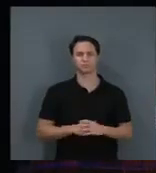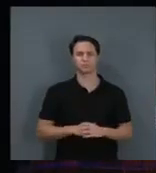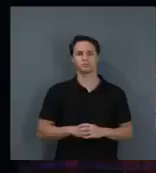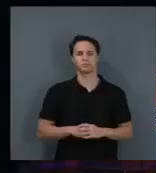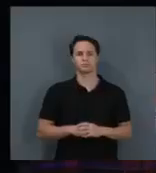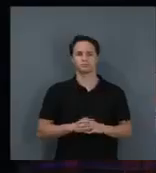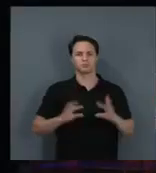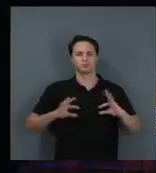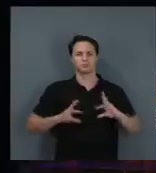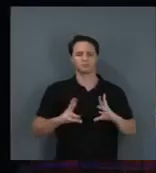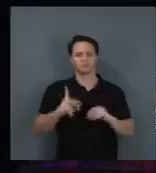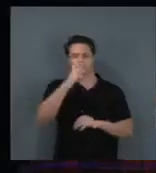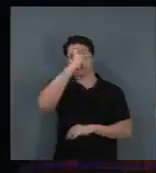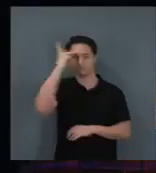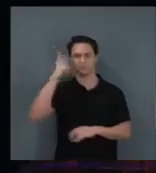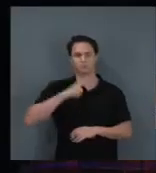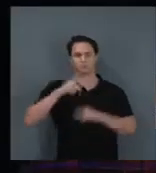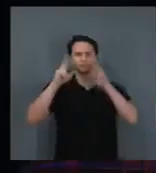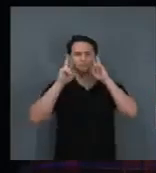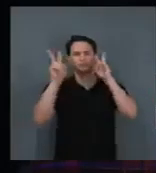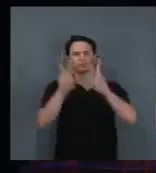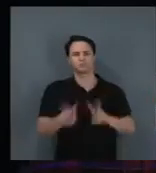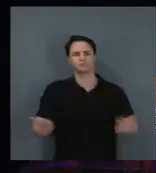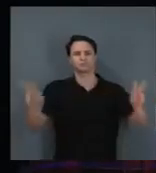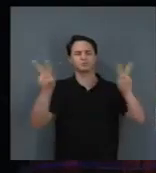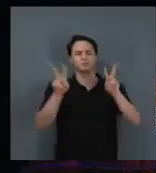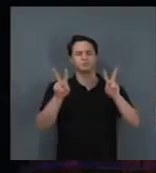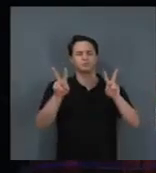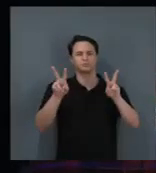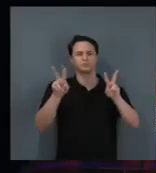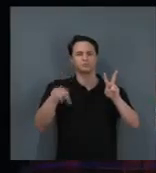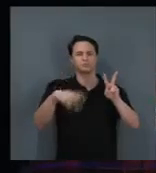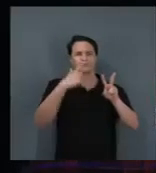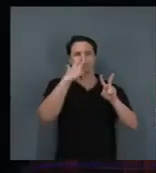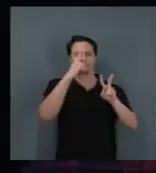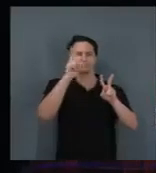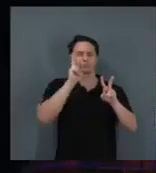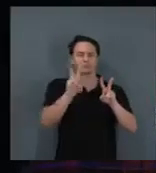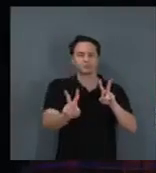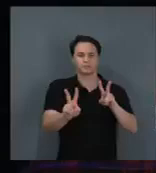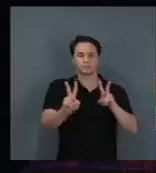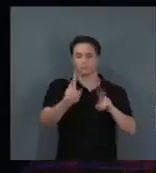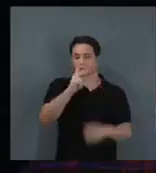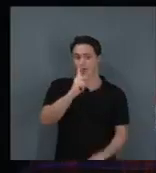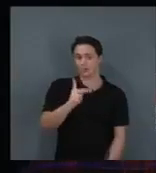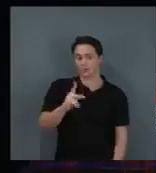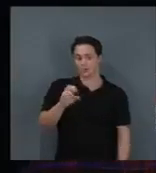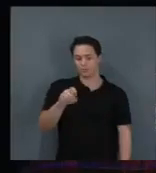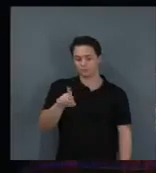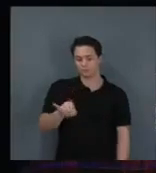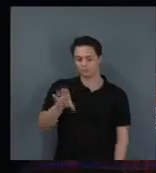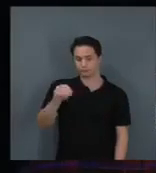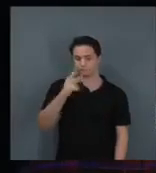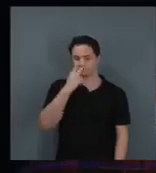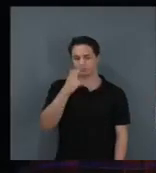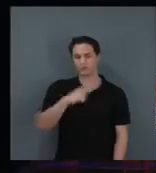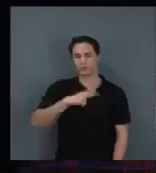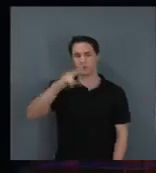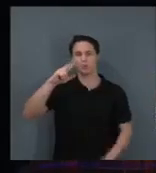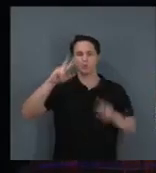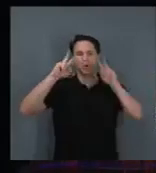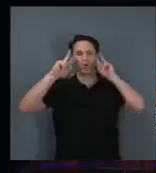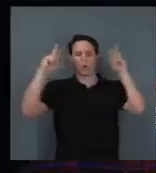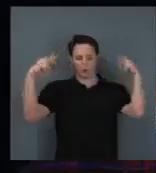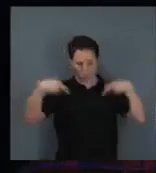todos aqueles que tinham uma visão de olhar o próximo como se olhasse a si mesmo